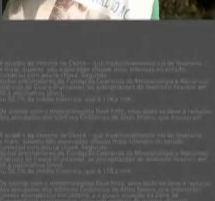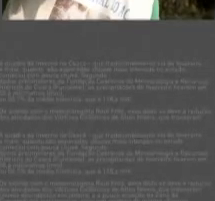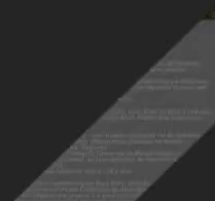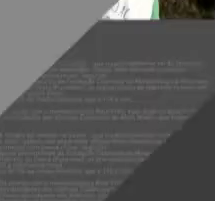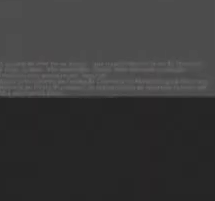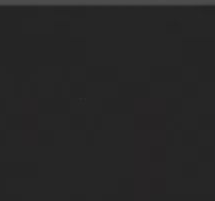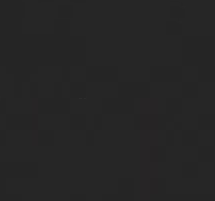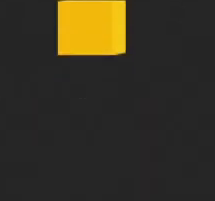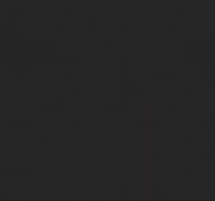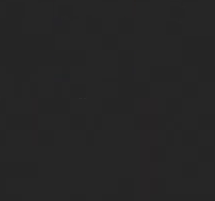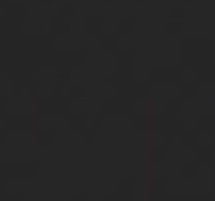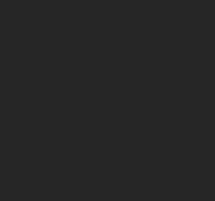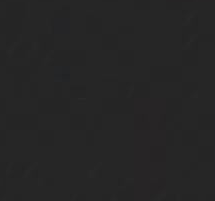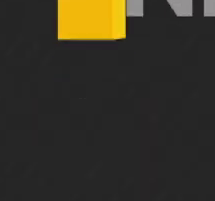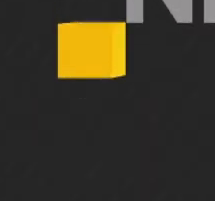ae